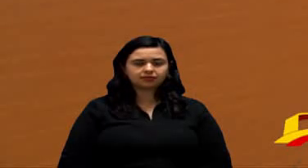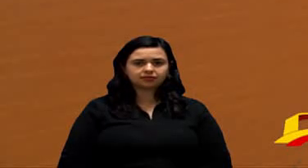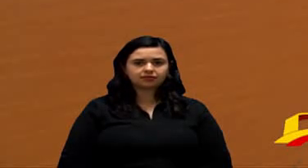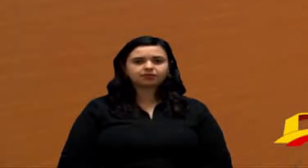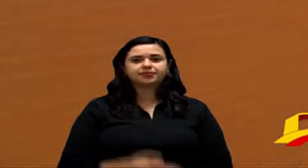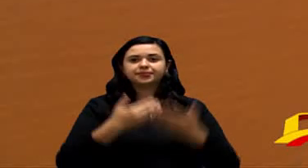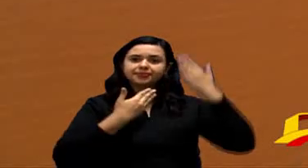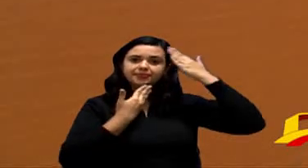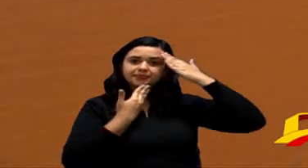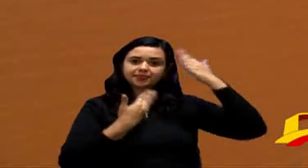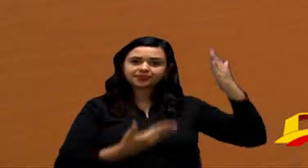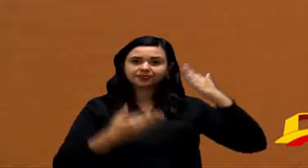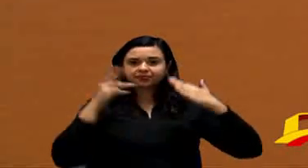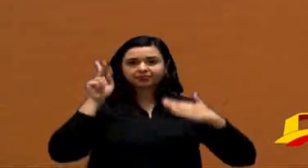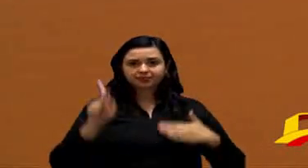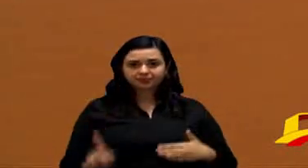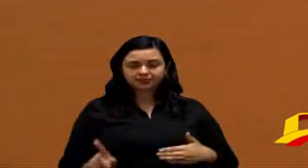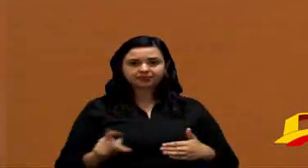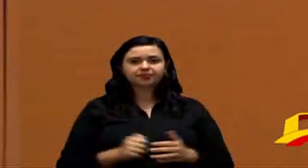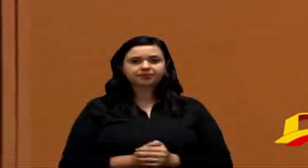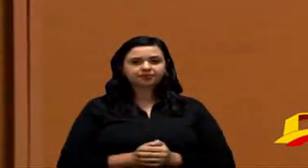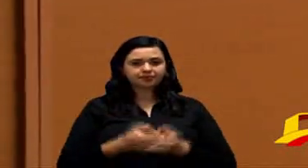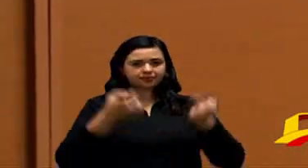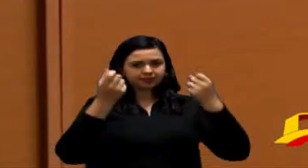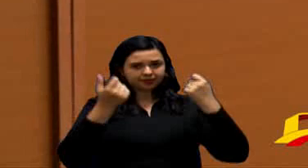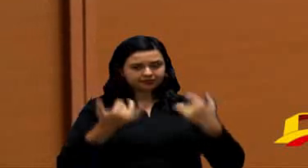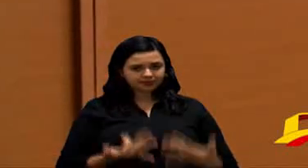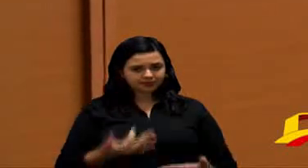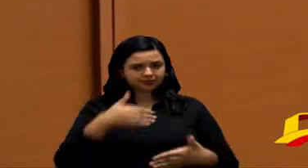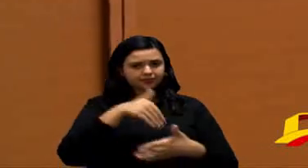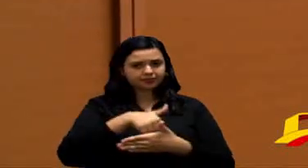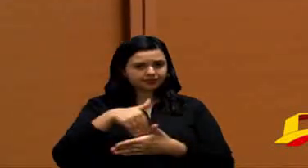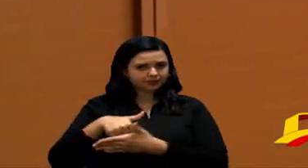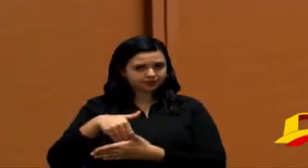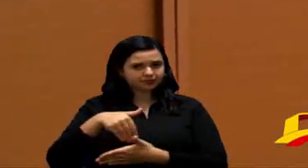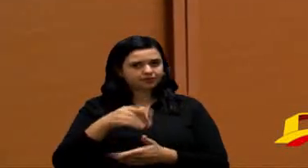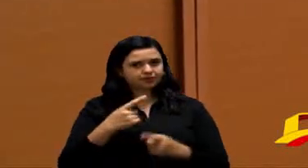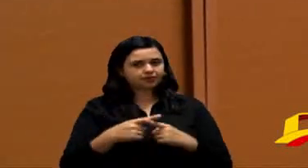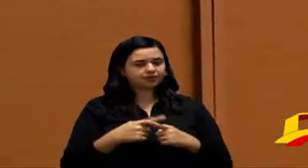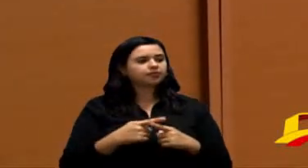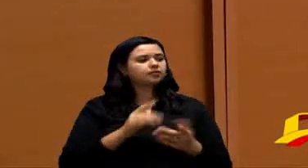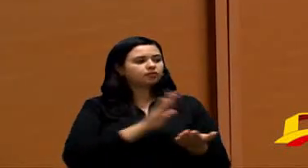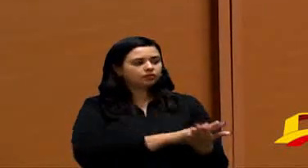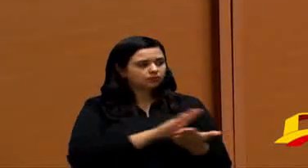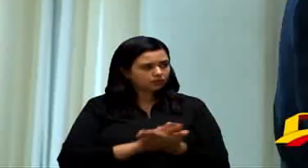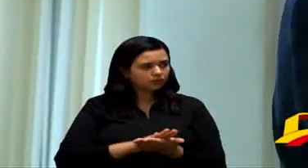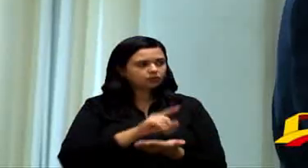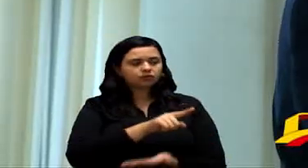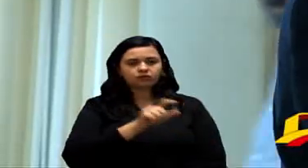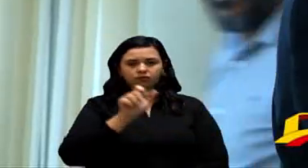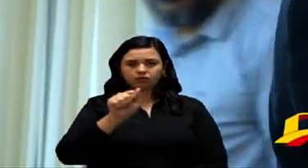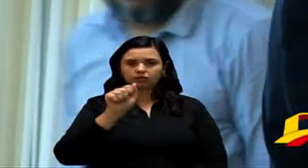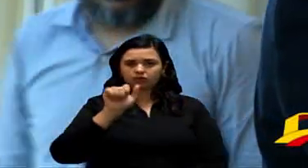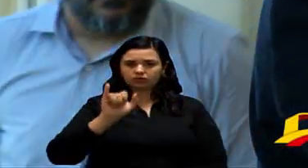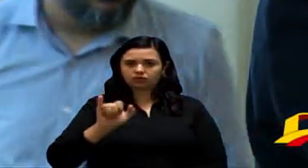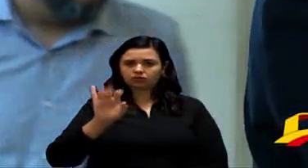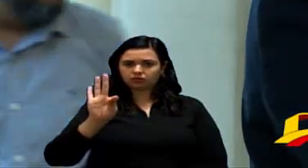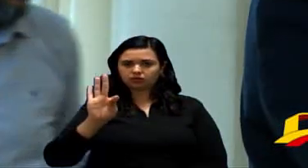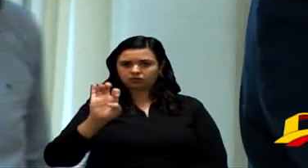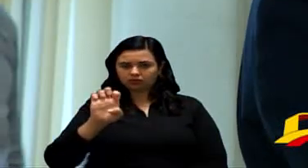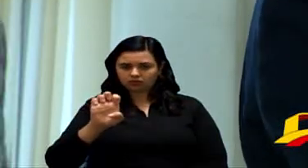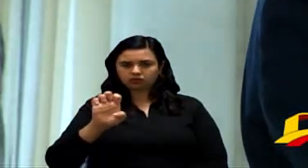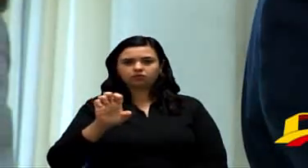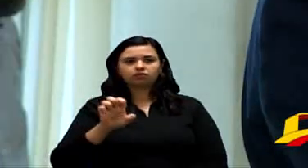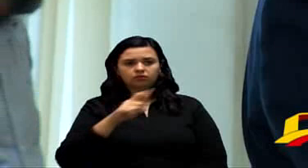Obrigado Presidente justificativa de voto parabenizar Vereador Haiti pela sensatez eu sei que vossa excelência tem esse perfil